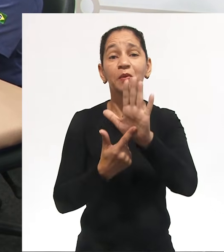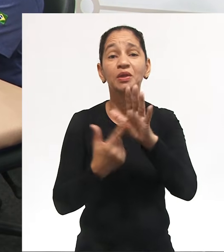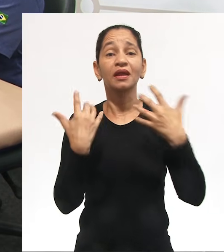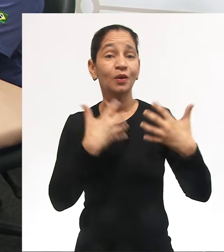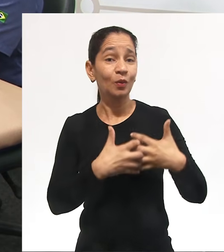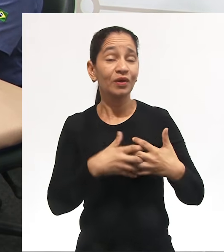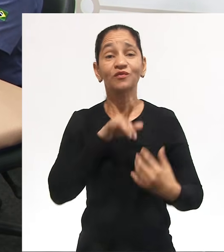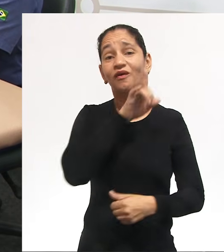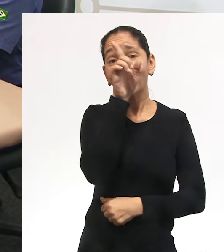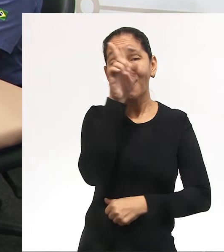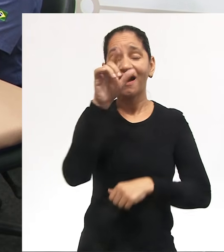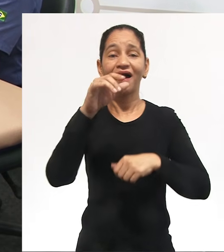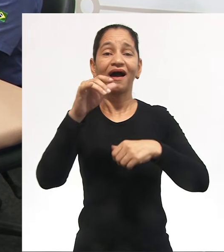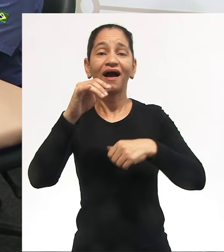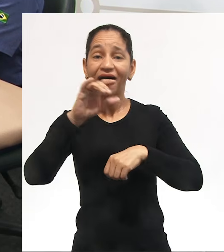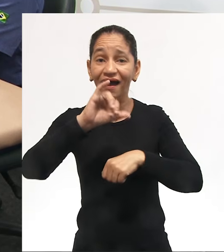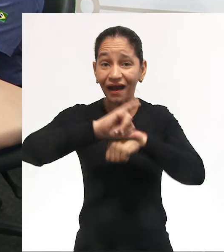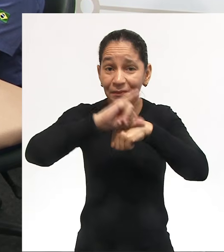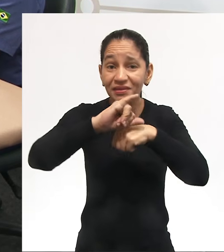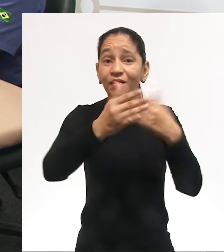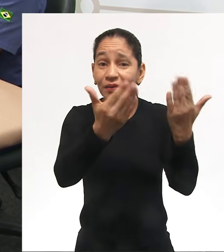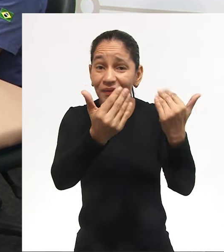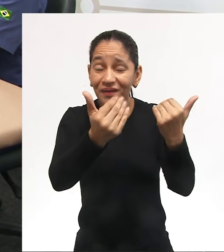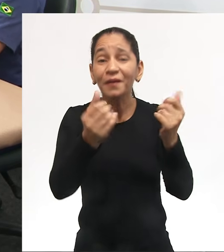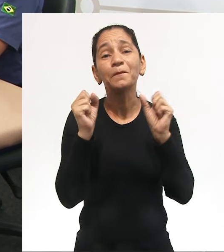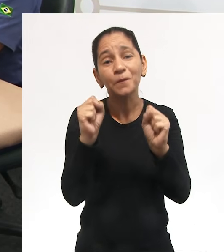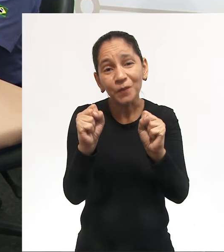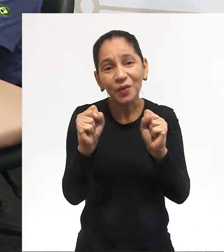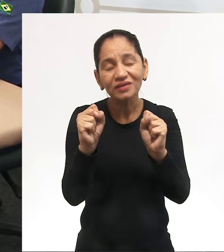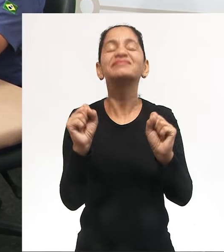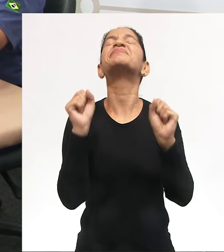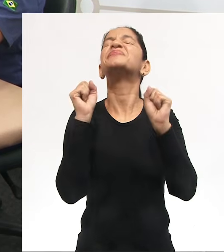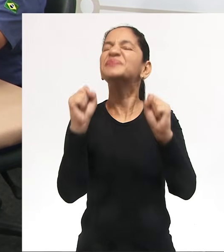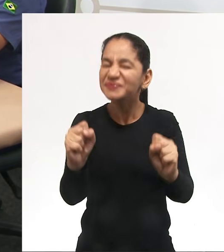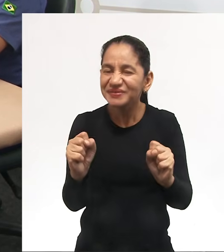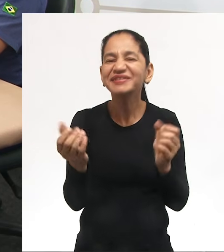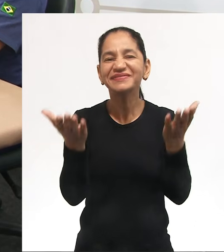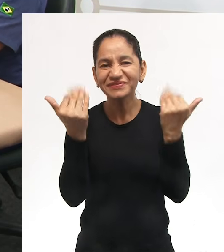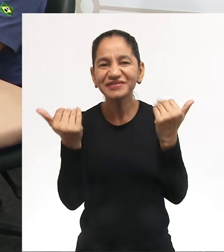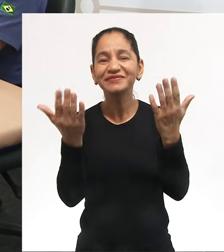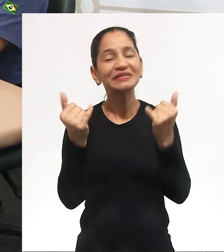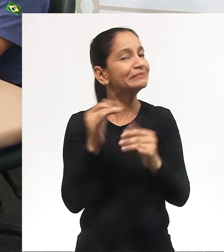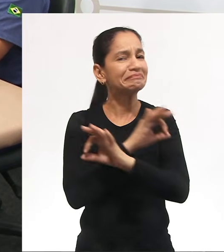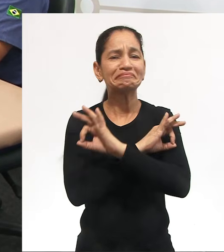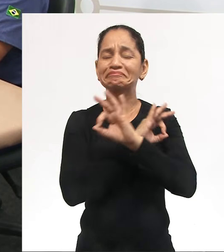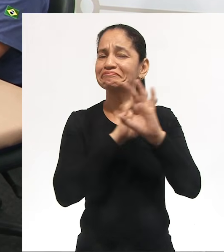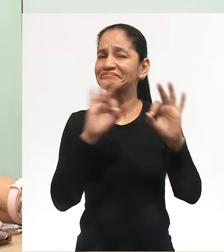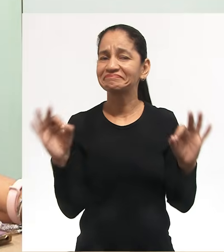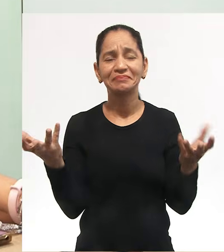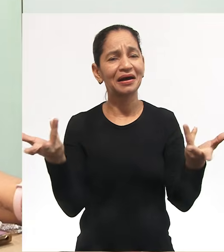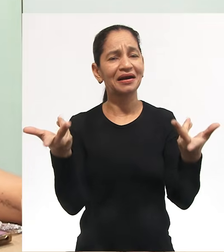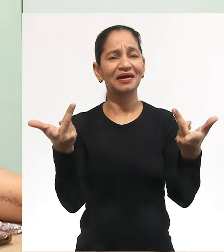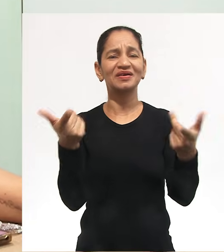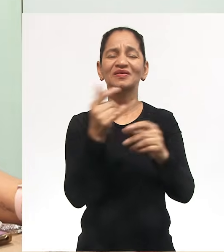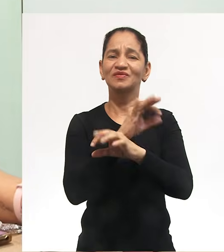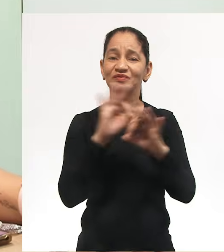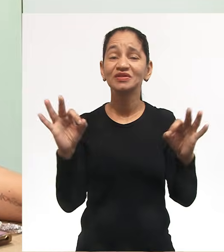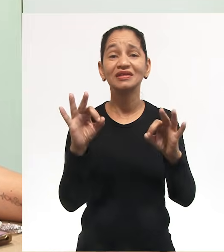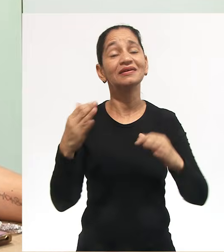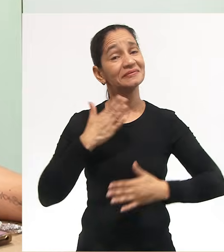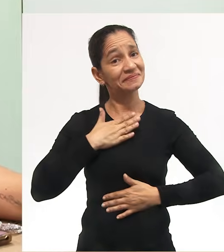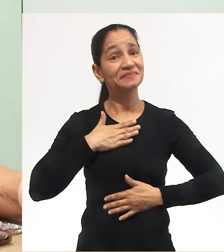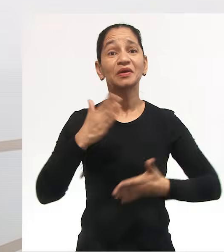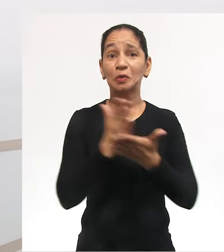eu vou levar os quadros para o congresso Aí elas então... devem ter Não, ficado, né? aí E as crianças, então, vai pro congresso, ai que tudo. trouxeram